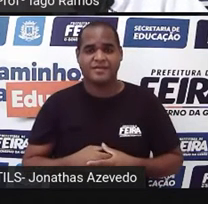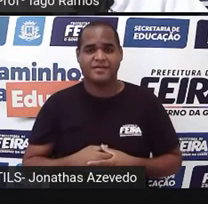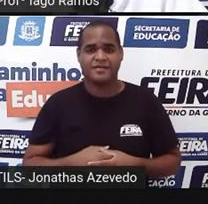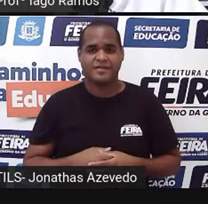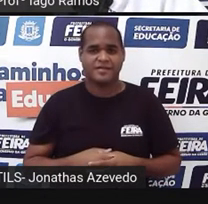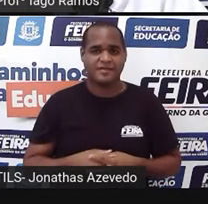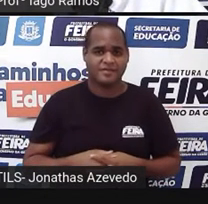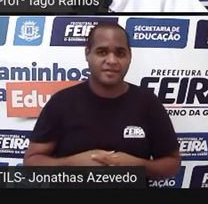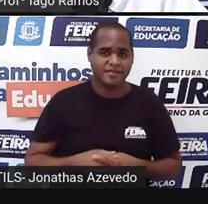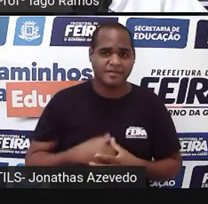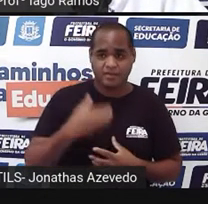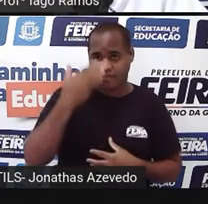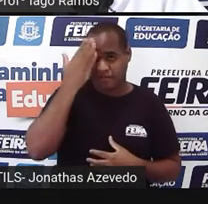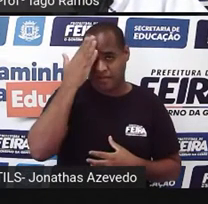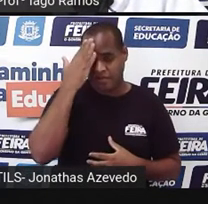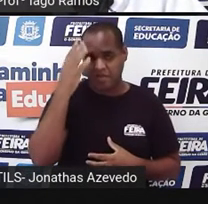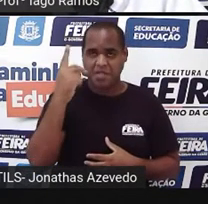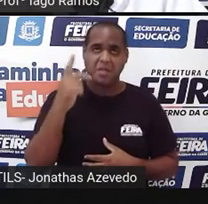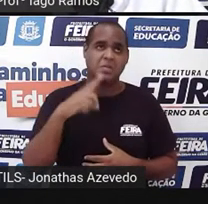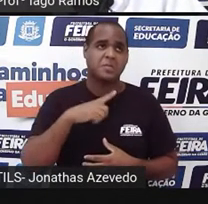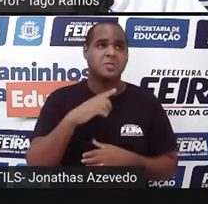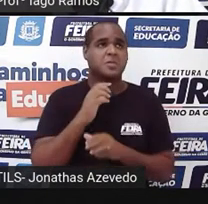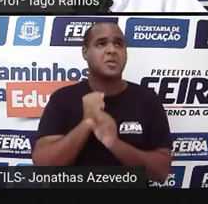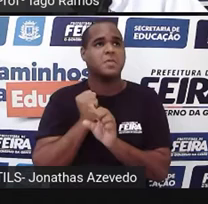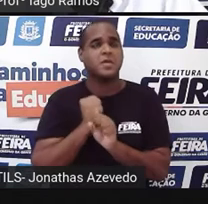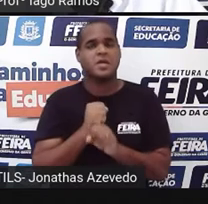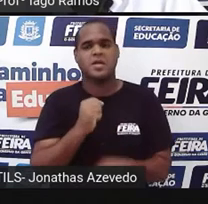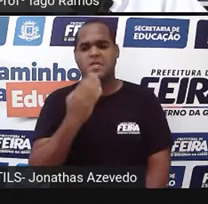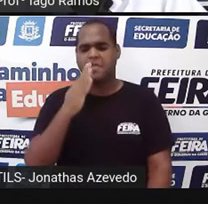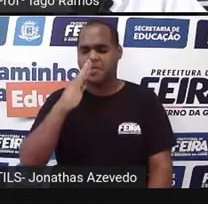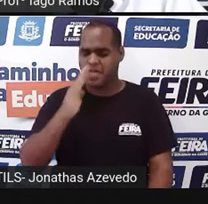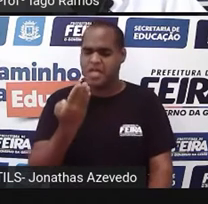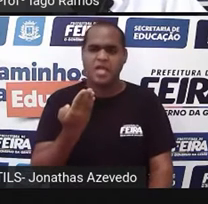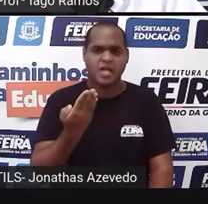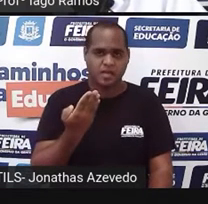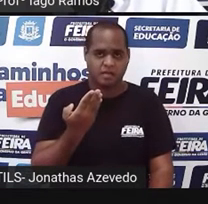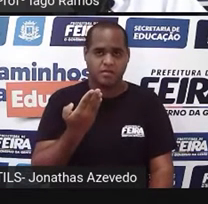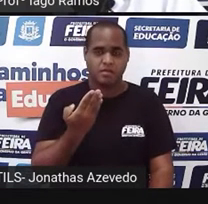e quem sabe Sei lá tá na casa dos bilhões